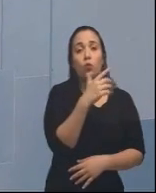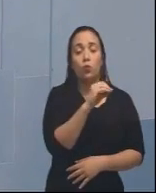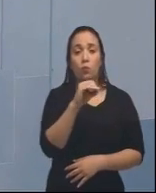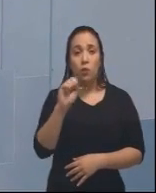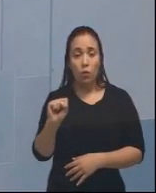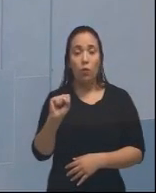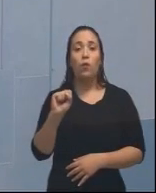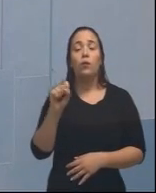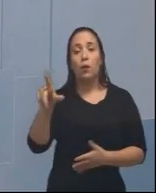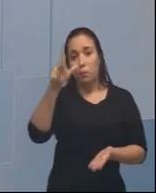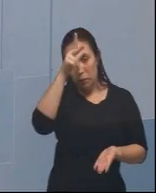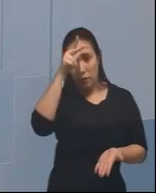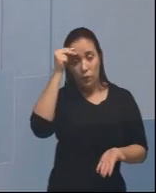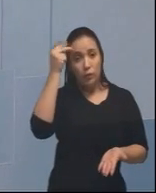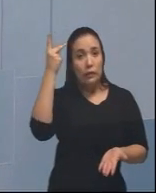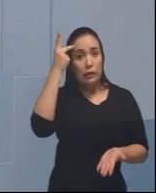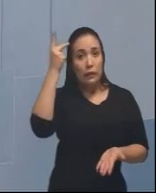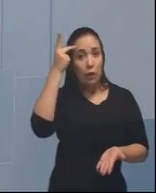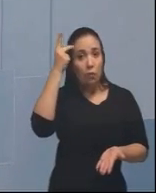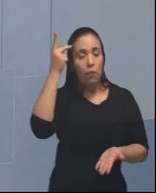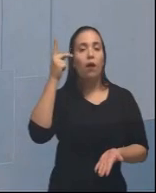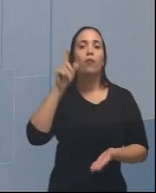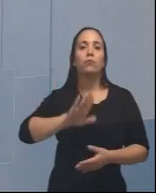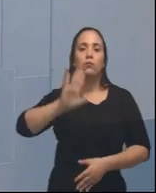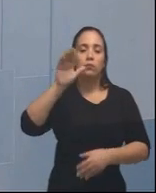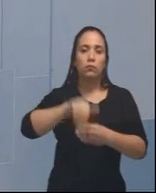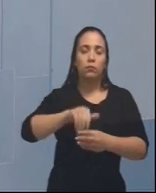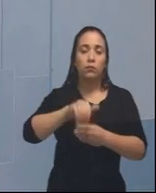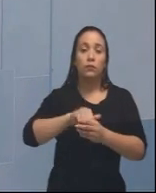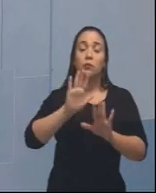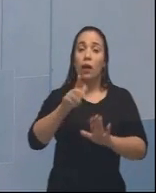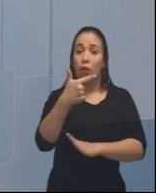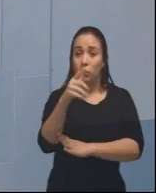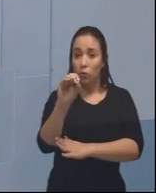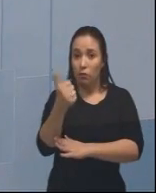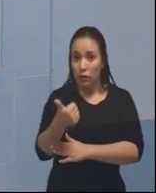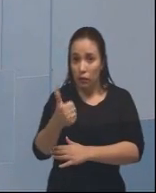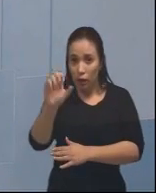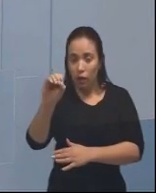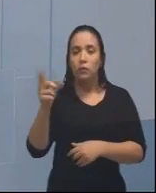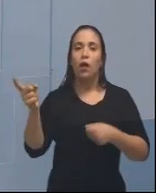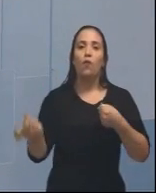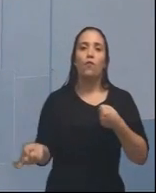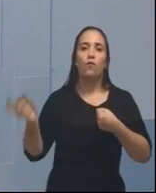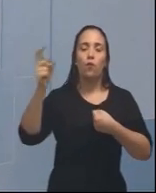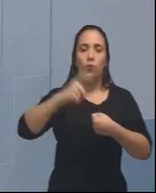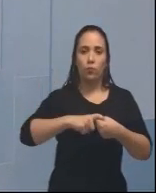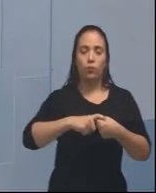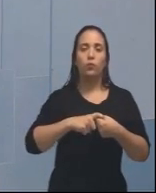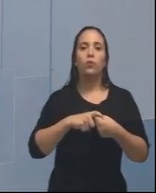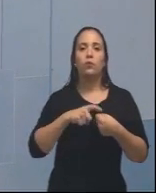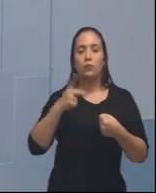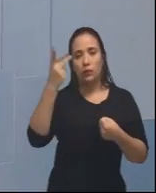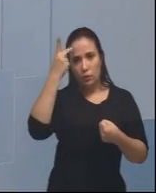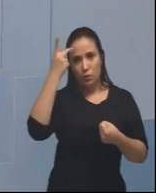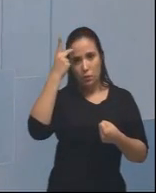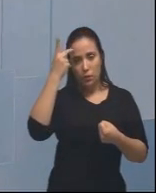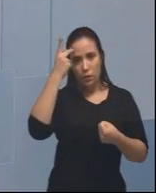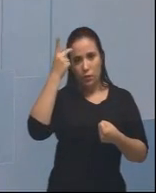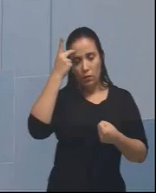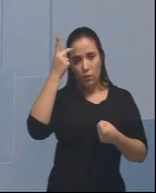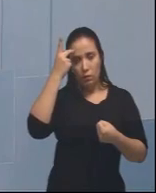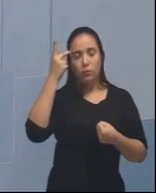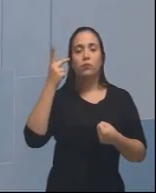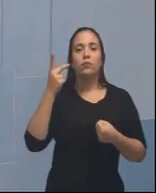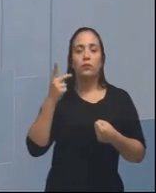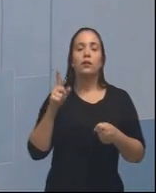a prefeitura de São Paulo mais perto, mas em 2010 ele retorna ao governo de São Paulo e depois retorna